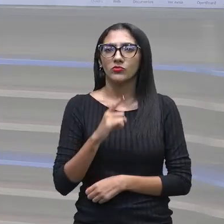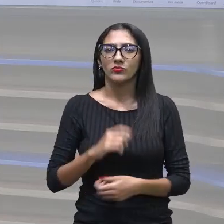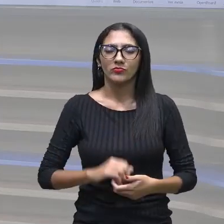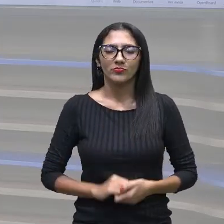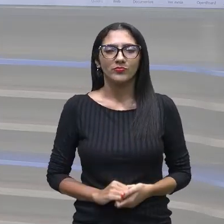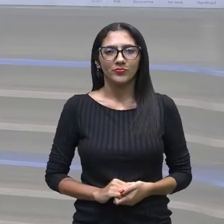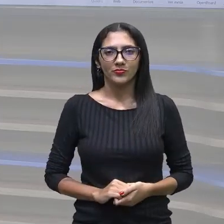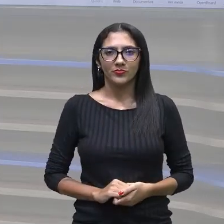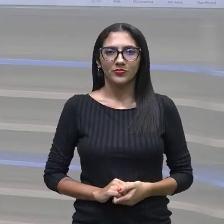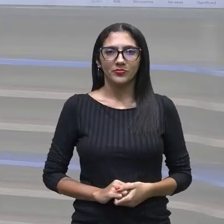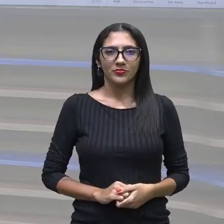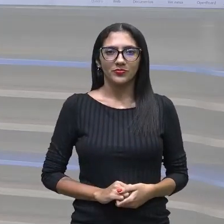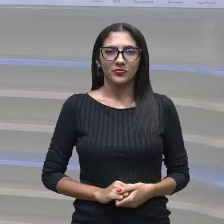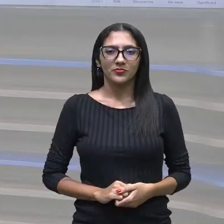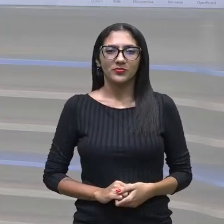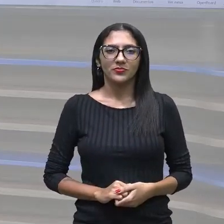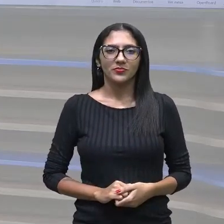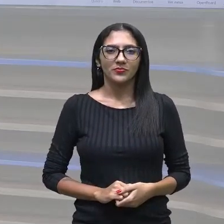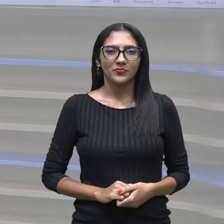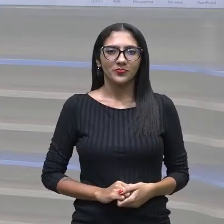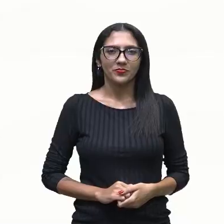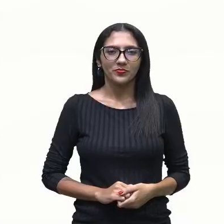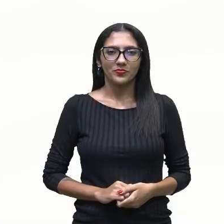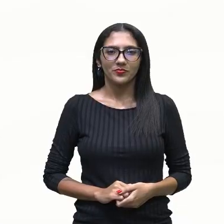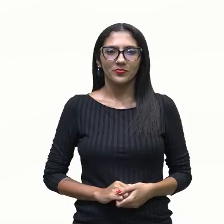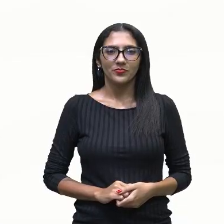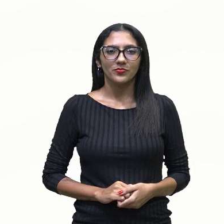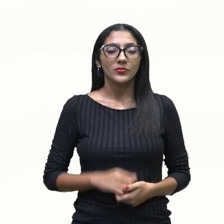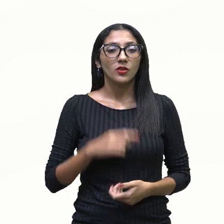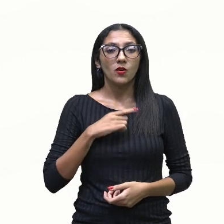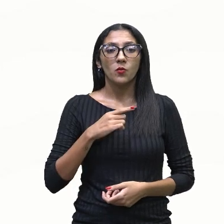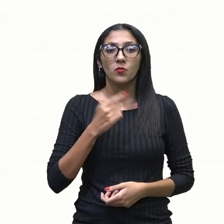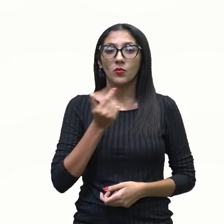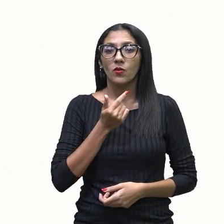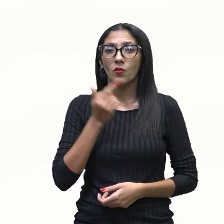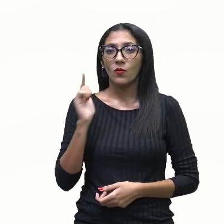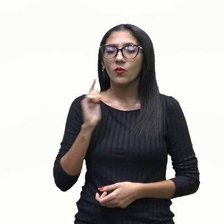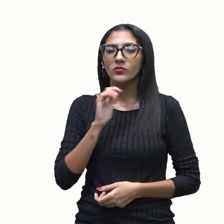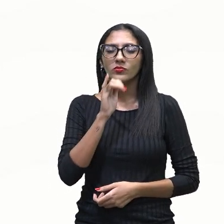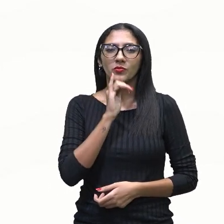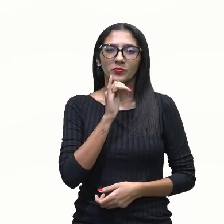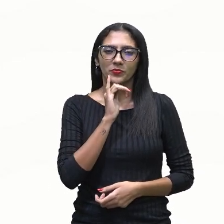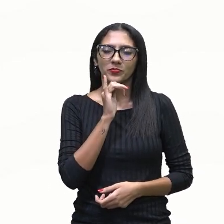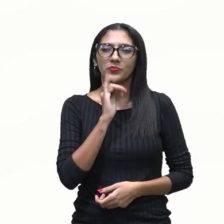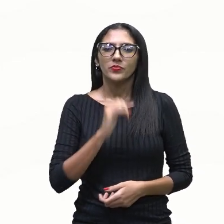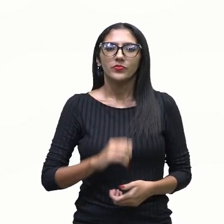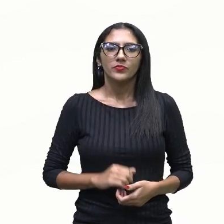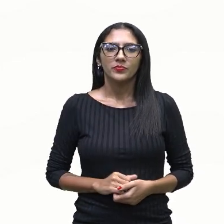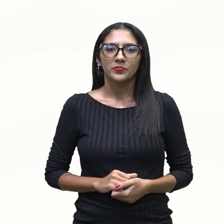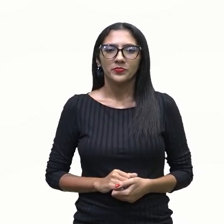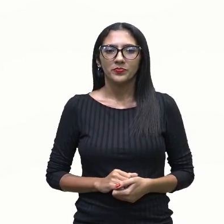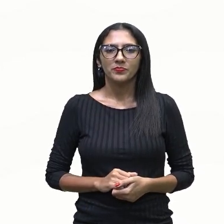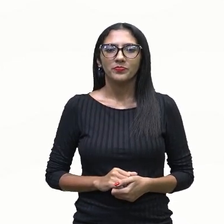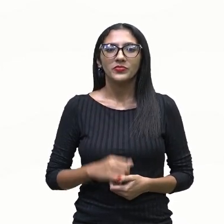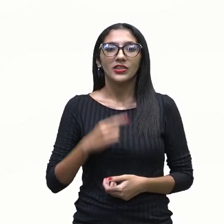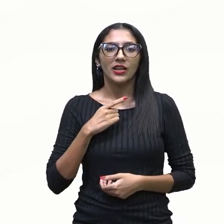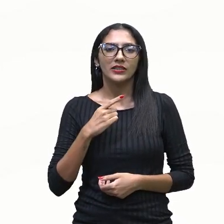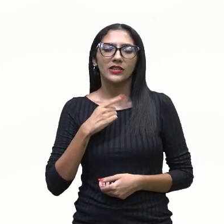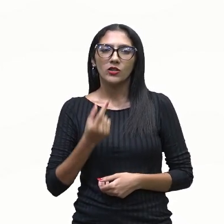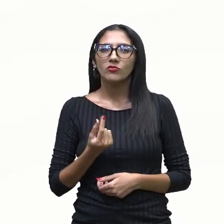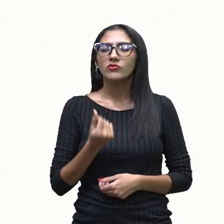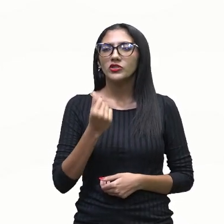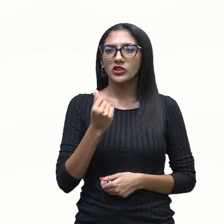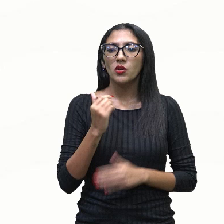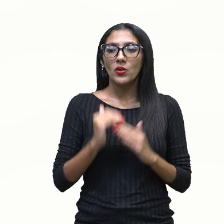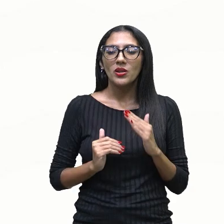tela. Temos mais uma informação aqui, então, que é quando existe um limite para o valor